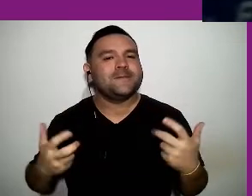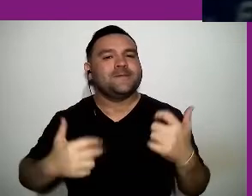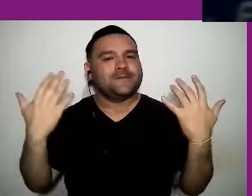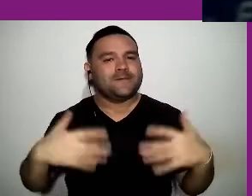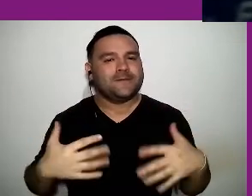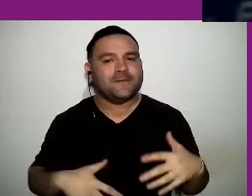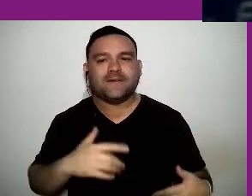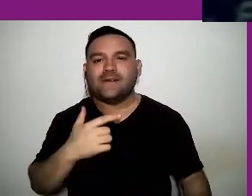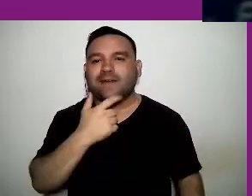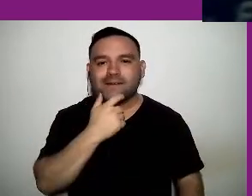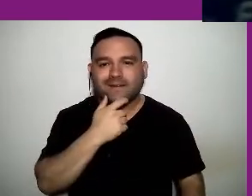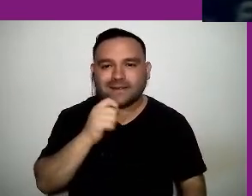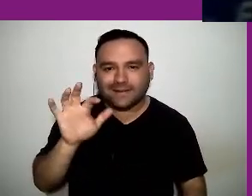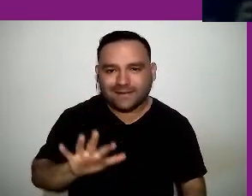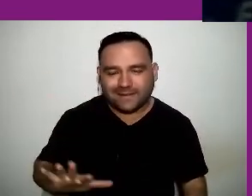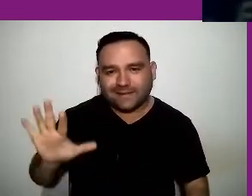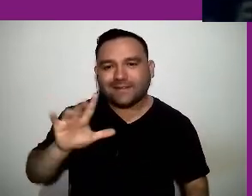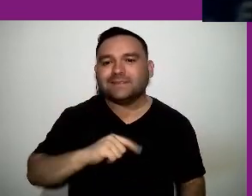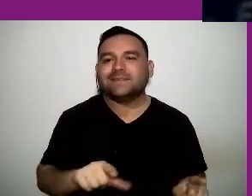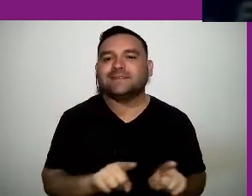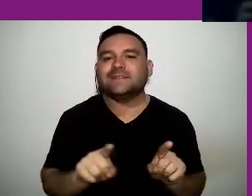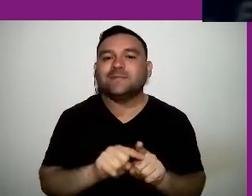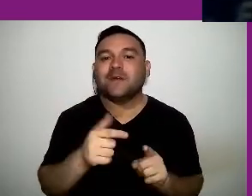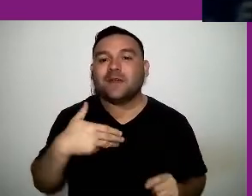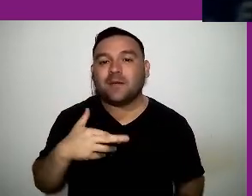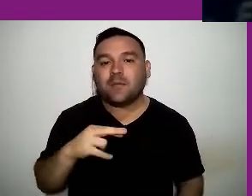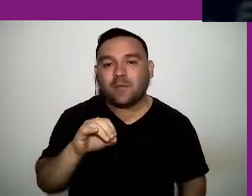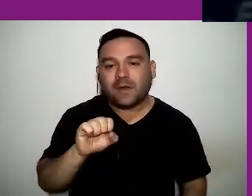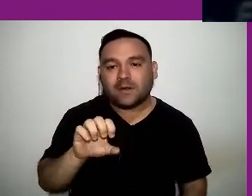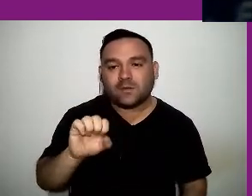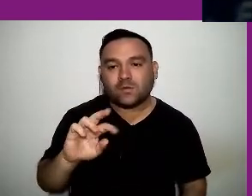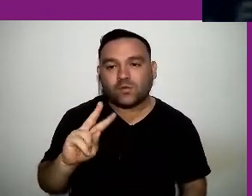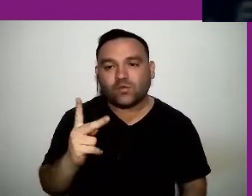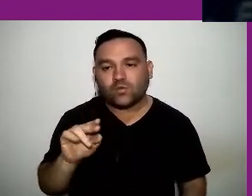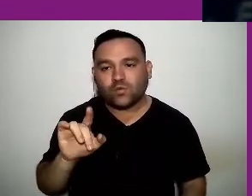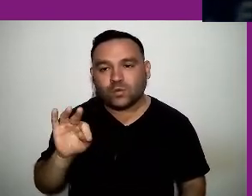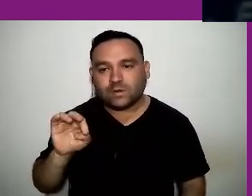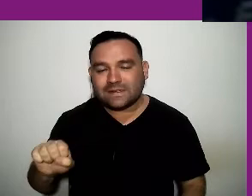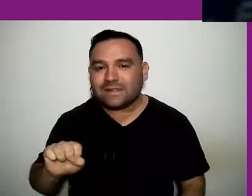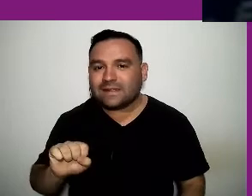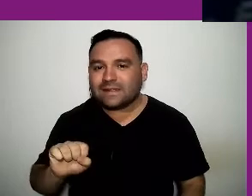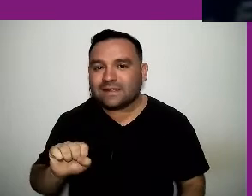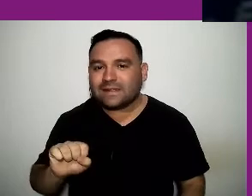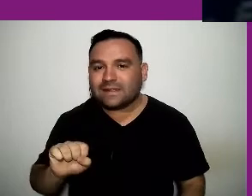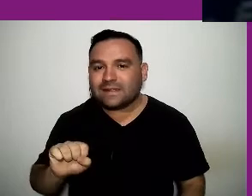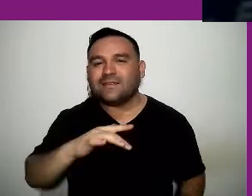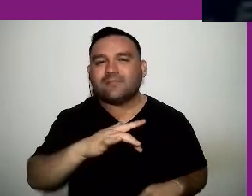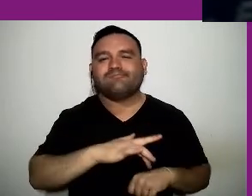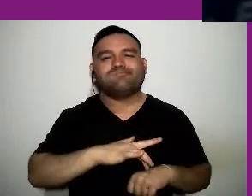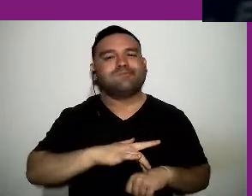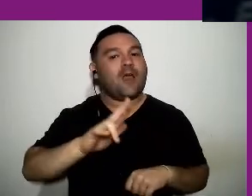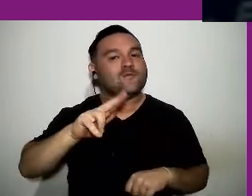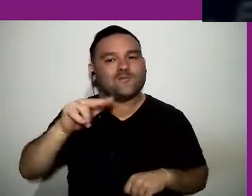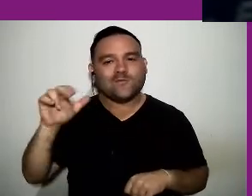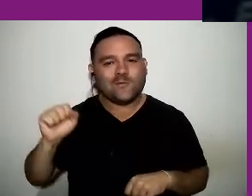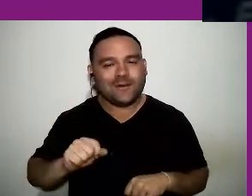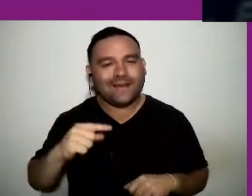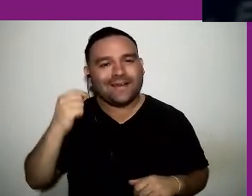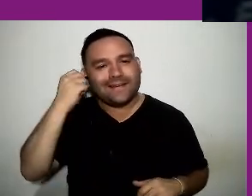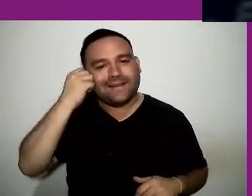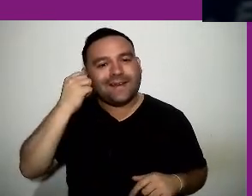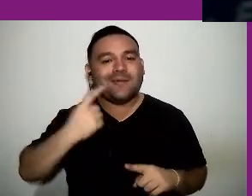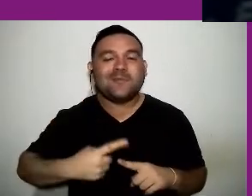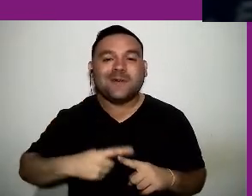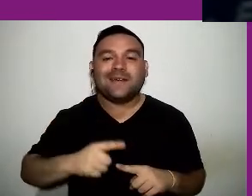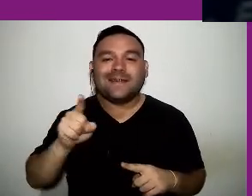no Reino Unido. O professor Marcos Schultz, ele nunca gera um tédio no nosso coração,